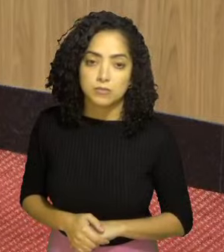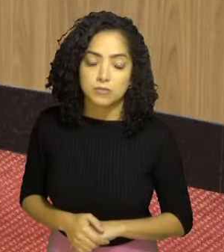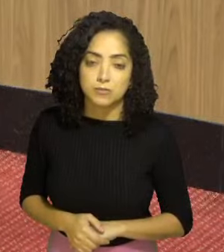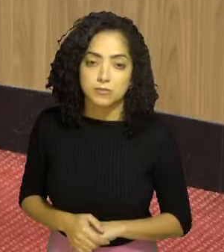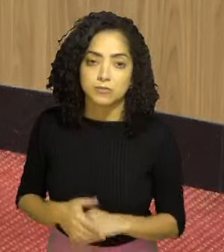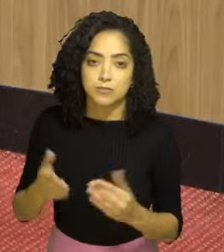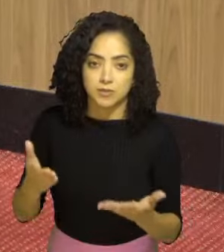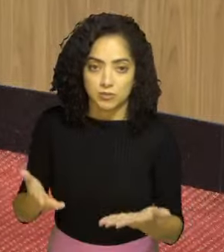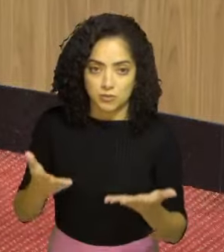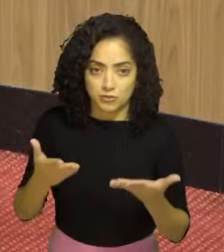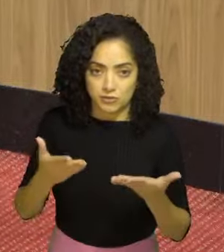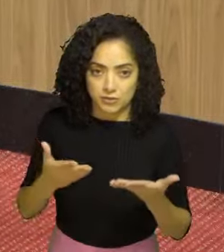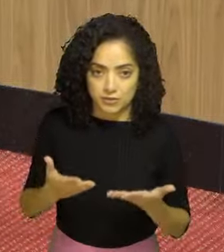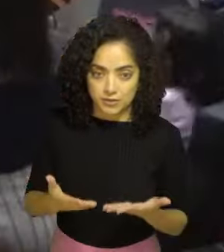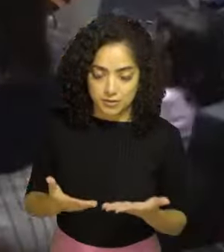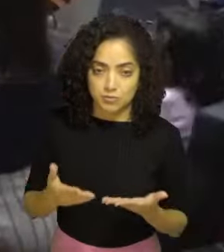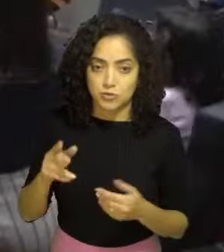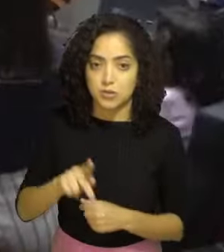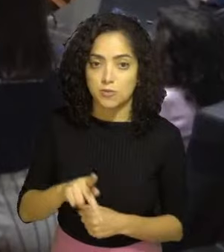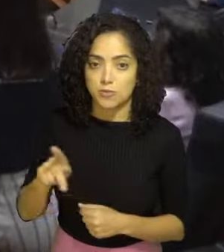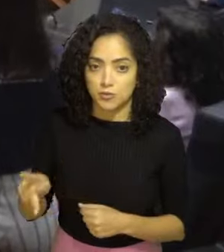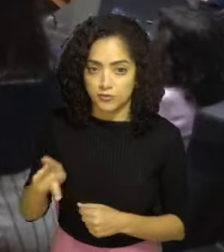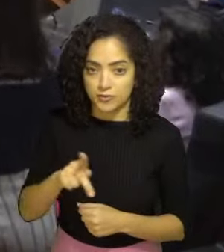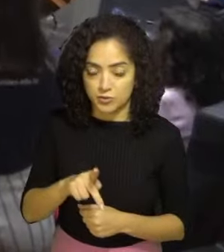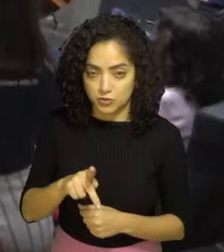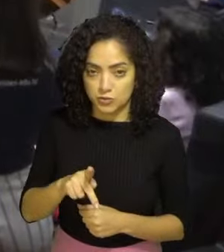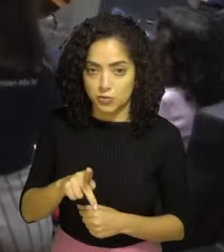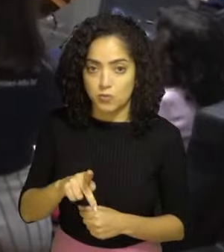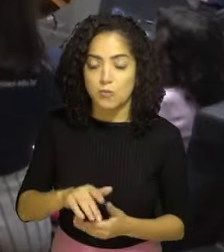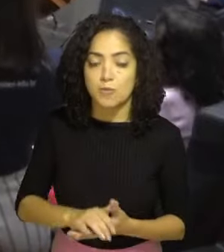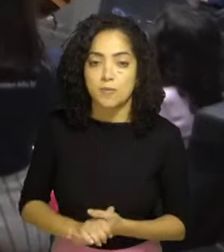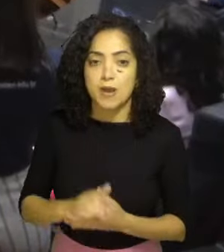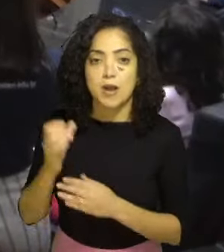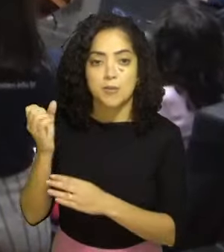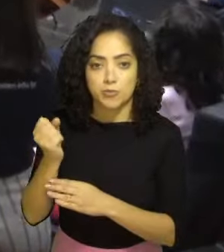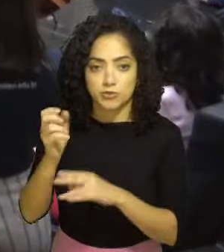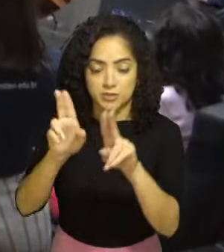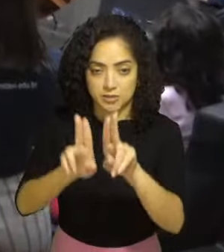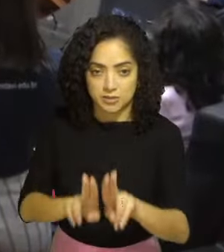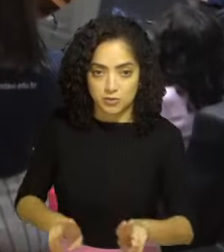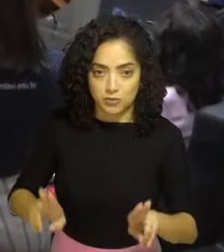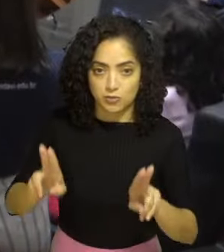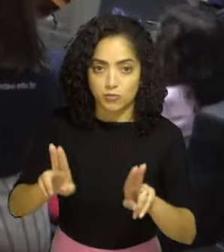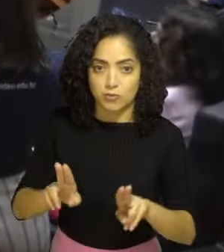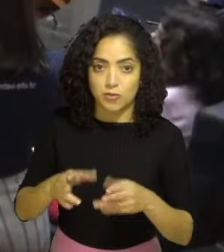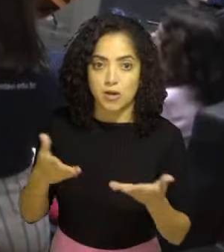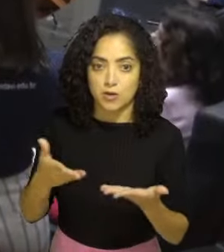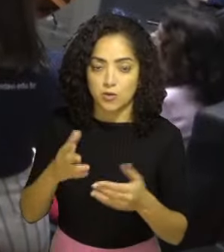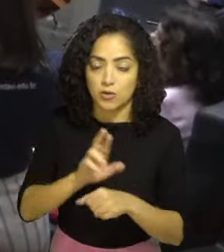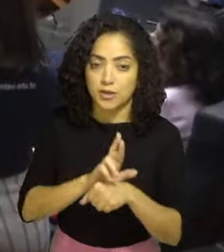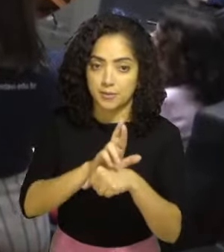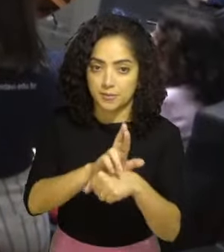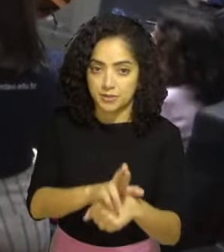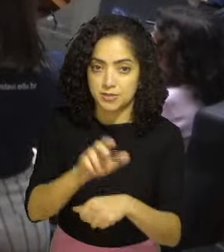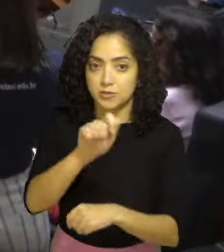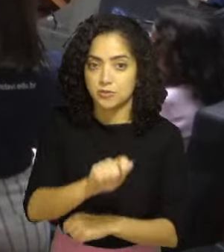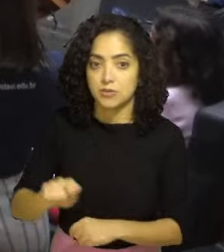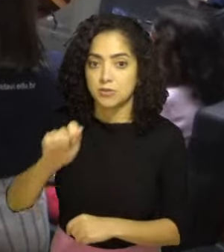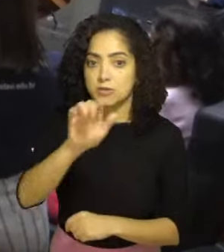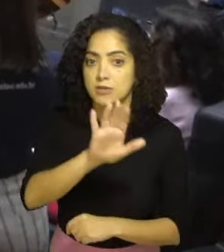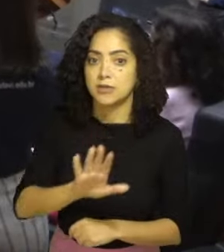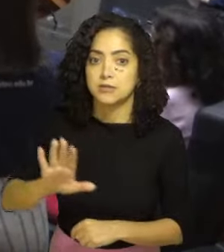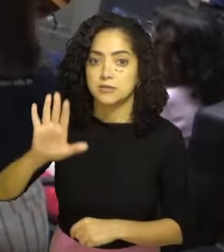Convidamos para receber a homenagem a professora titular emérita aposentada da UFSC, atual representante da Associação Nacional